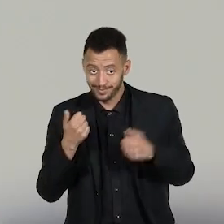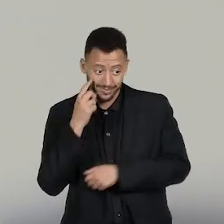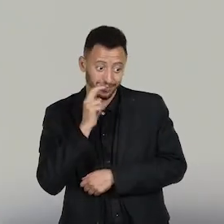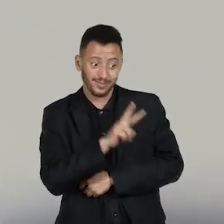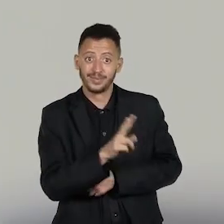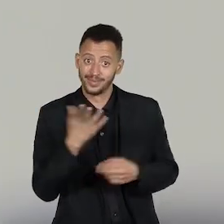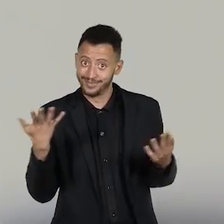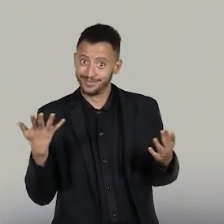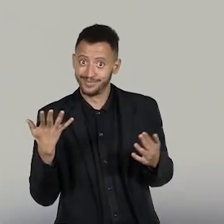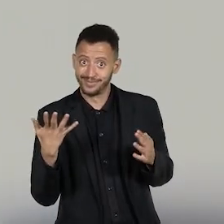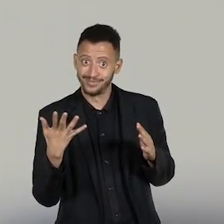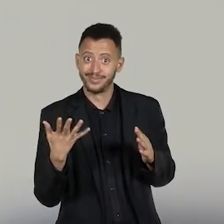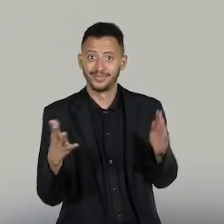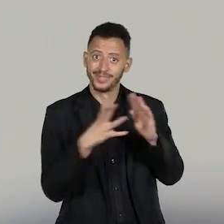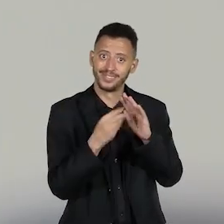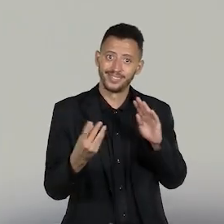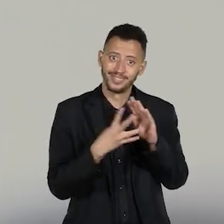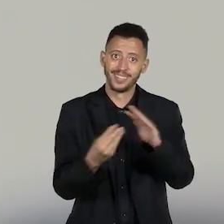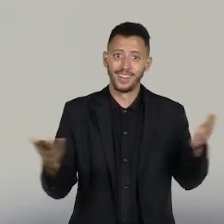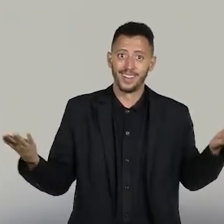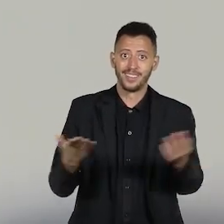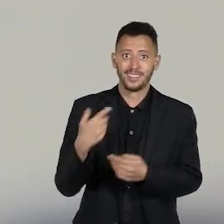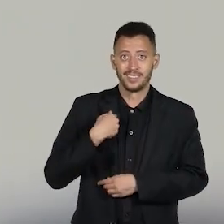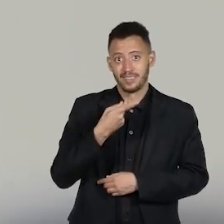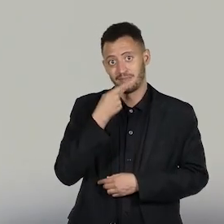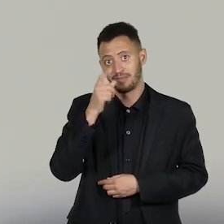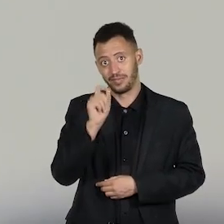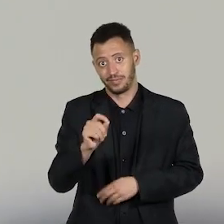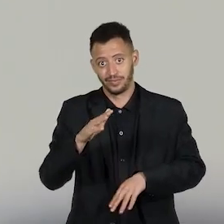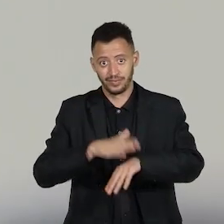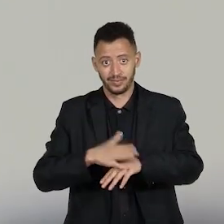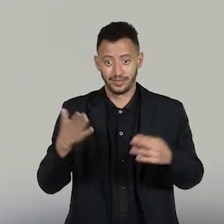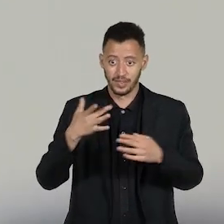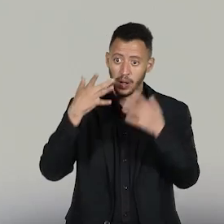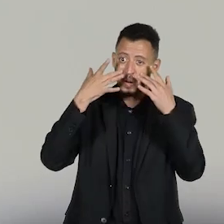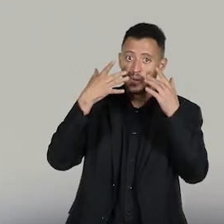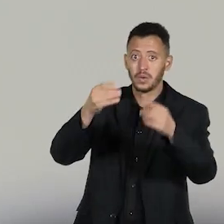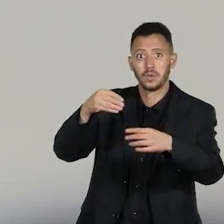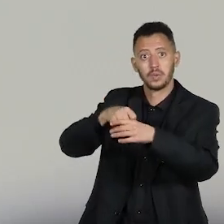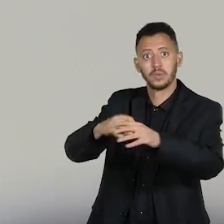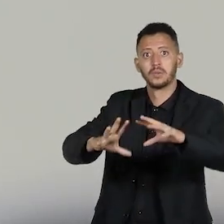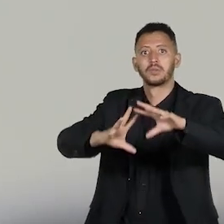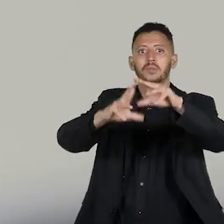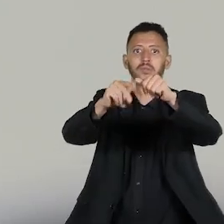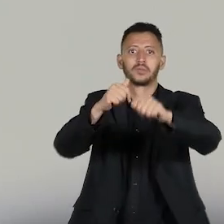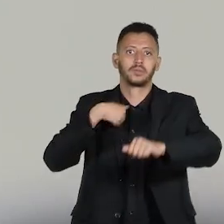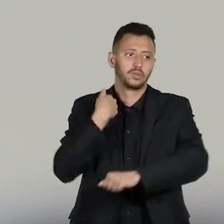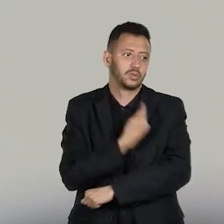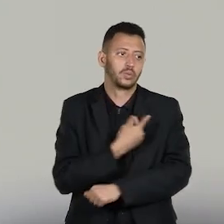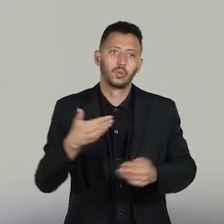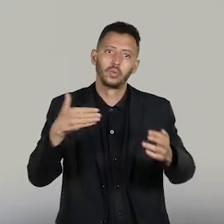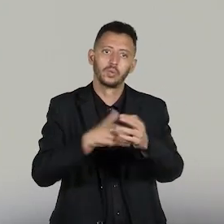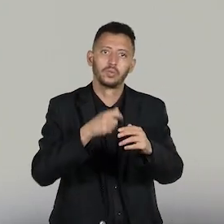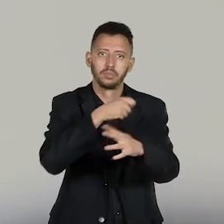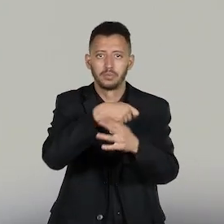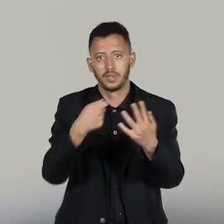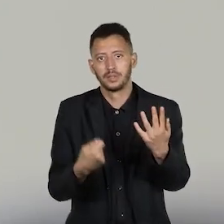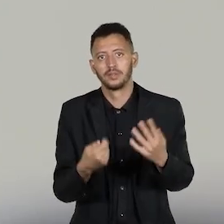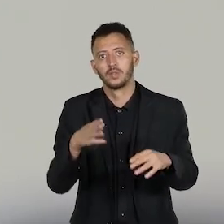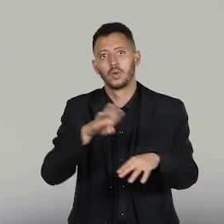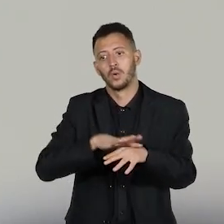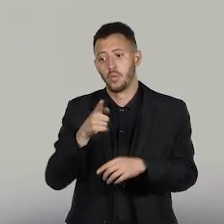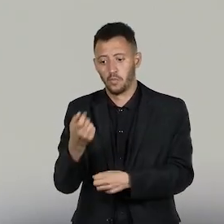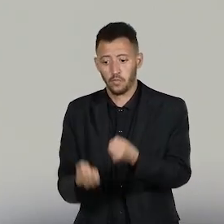Ai, que bom, né, ver esses exemplos. E passamos agora para um assunto que tem chamado muito a atenção de todos nós nos últimos